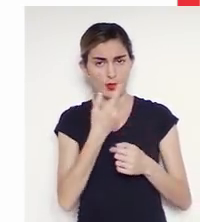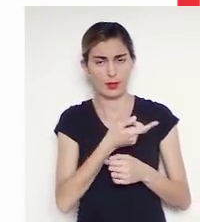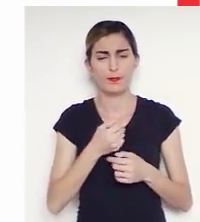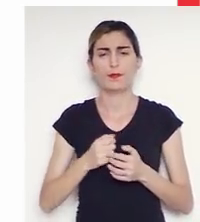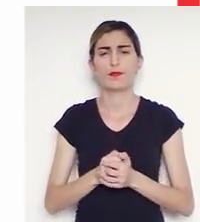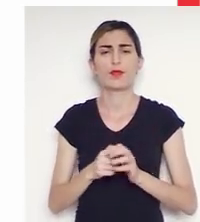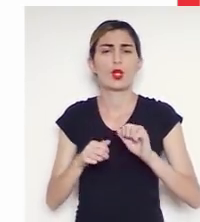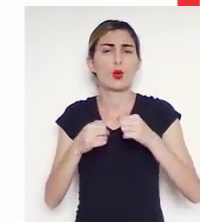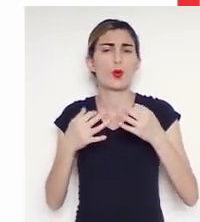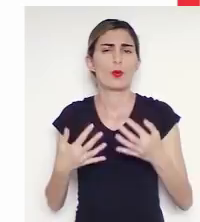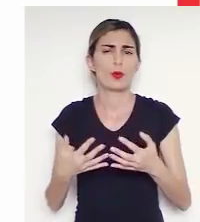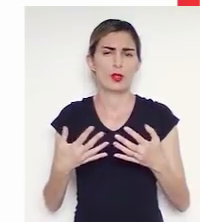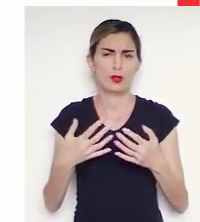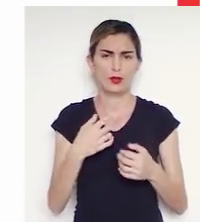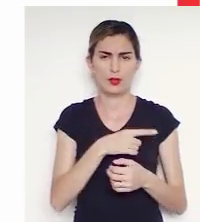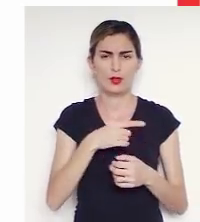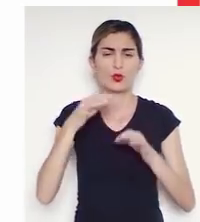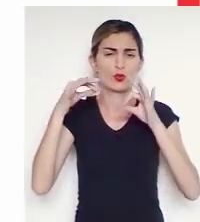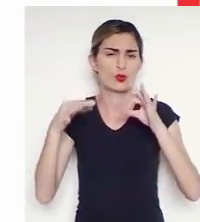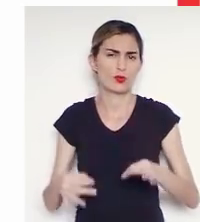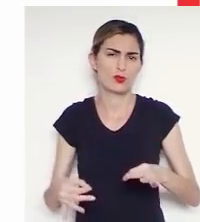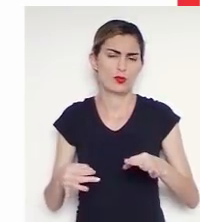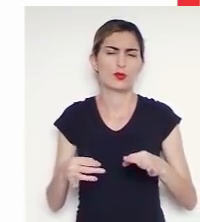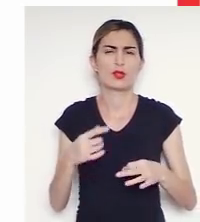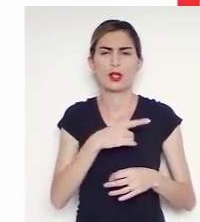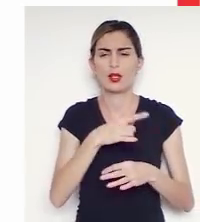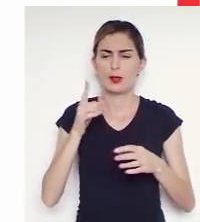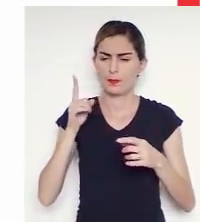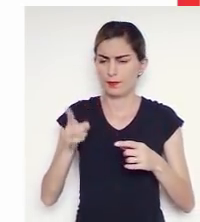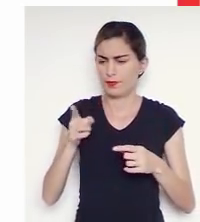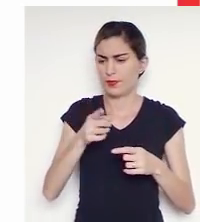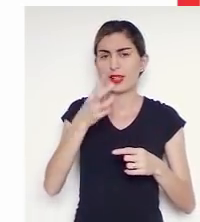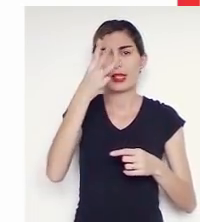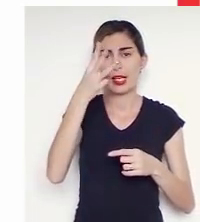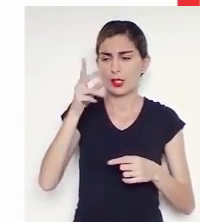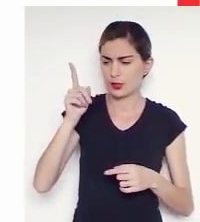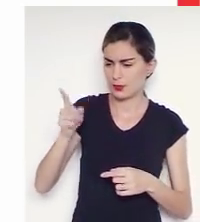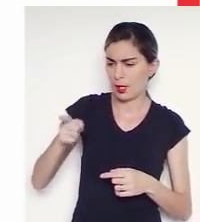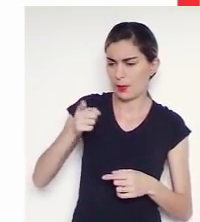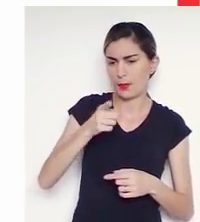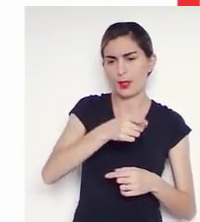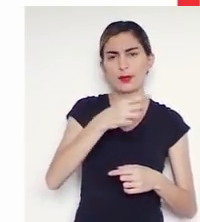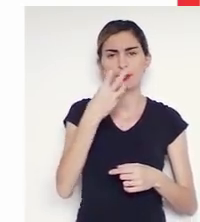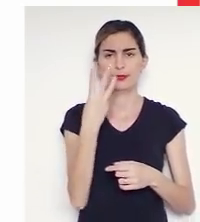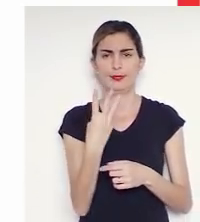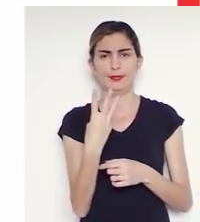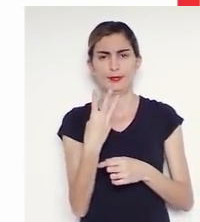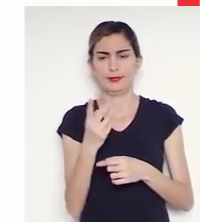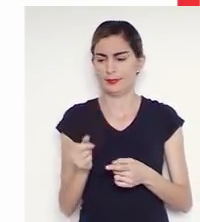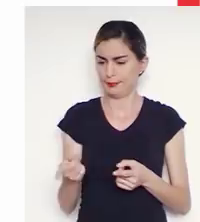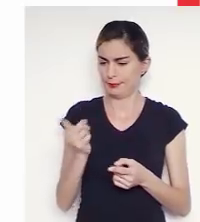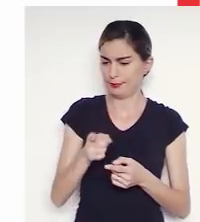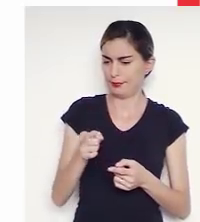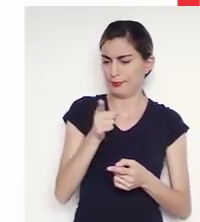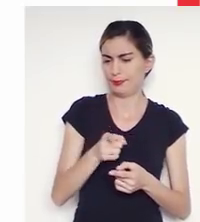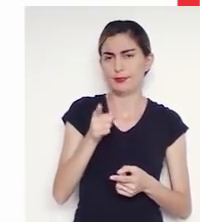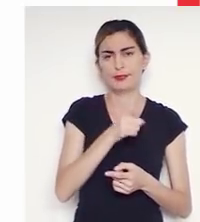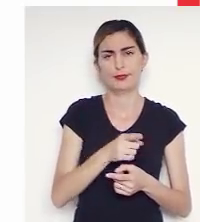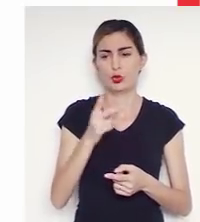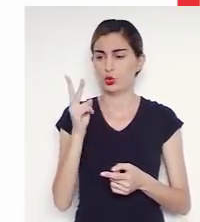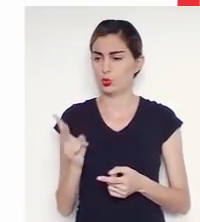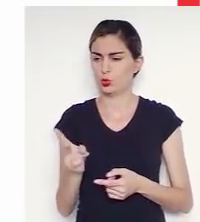macete aqui, presta atenção, é justamente que ele vai andar 3 casas, sendo que de 2